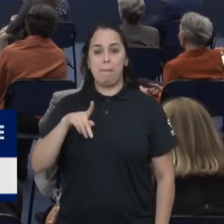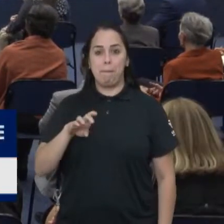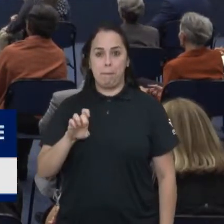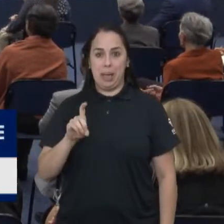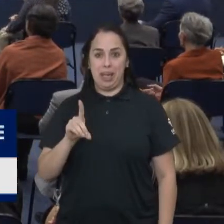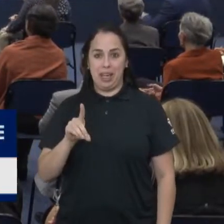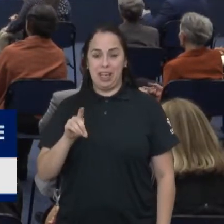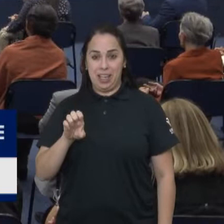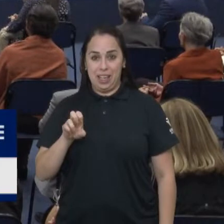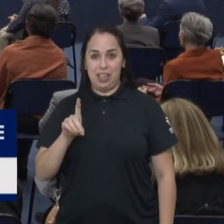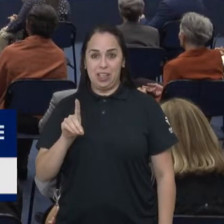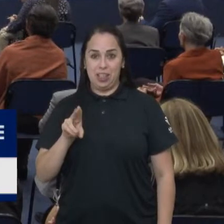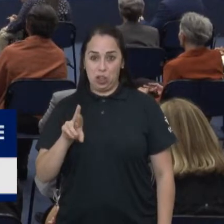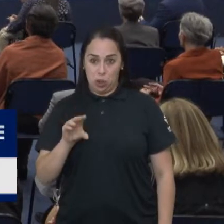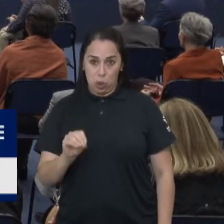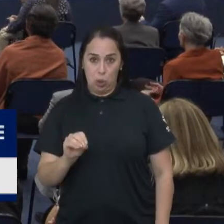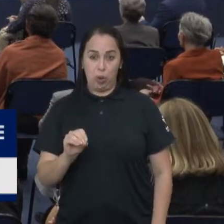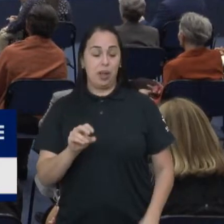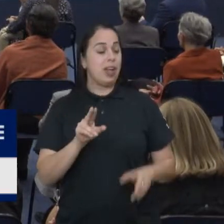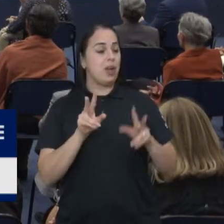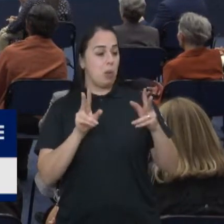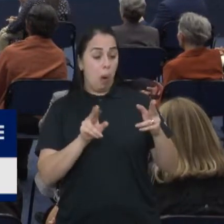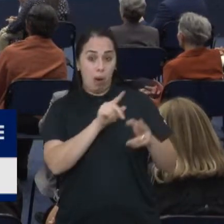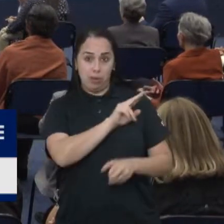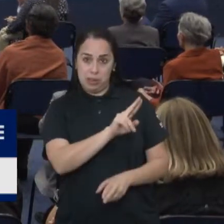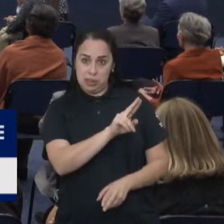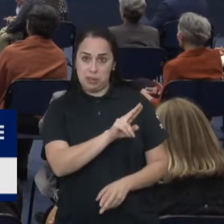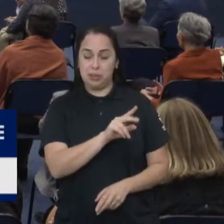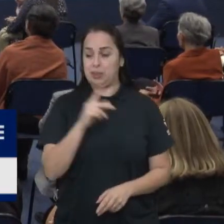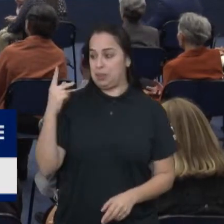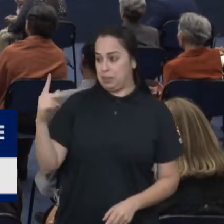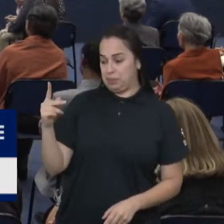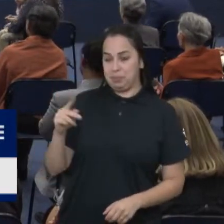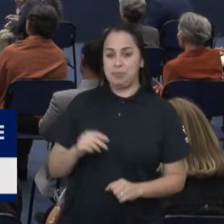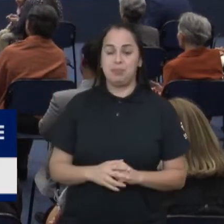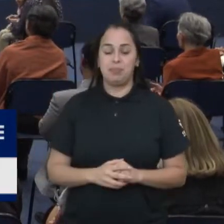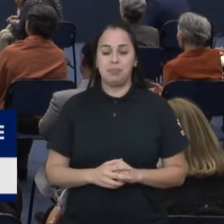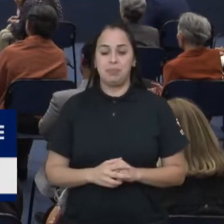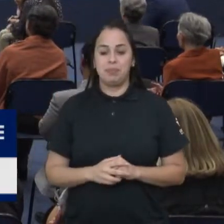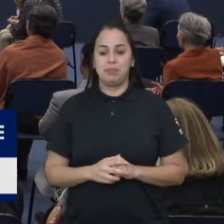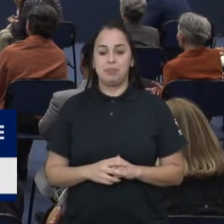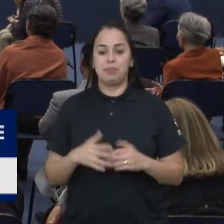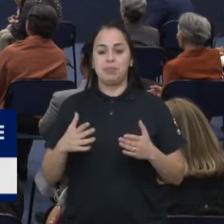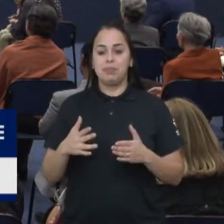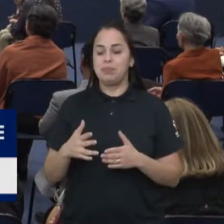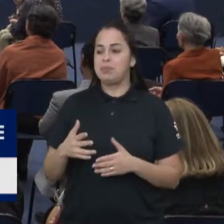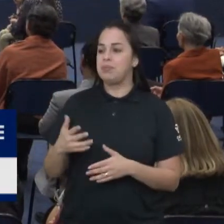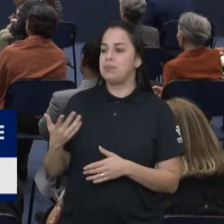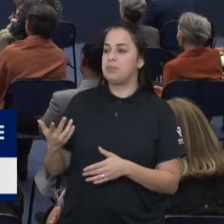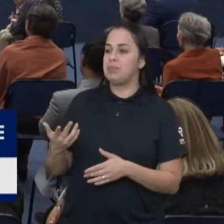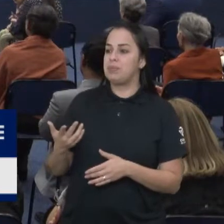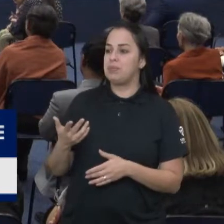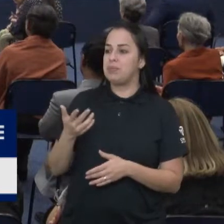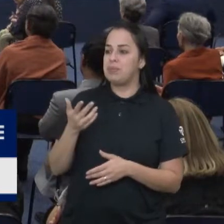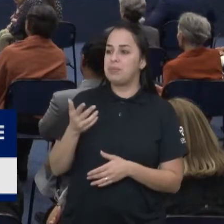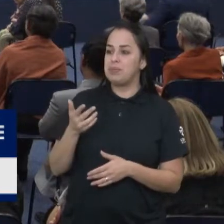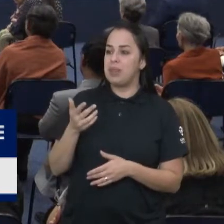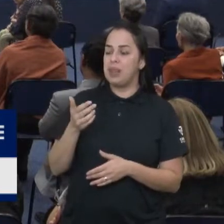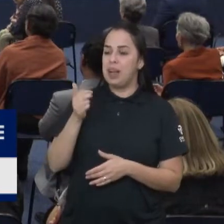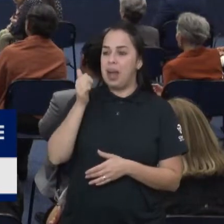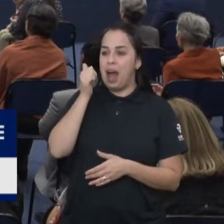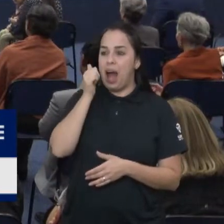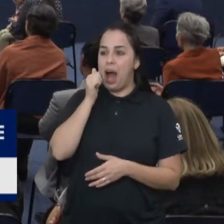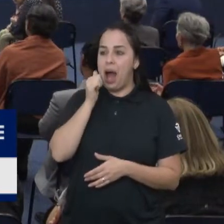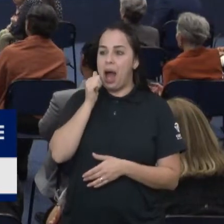Pedro participou dessa história, viu, doutor? Quando, então, na época, a mãe do Pedro ficou